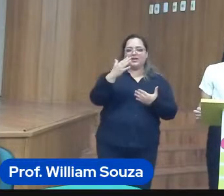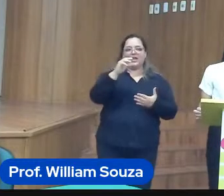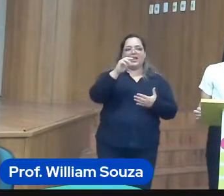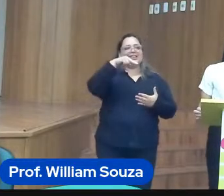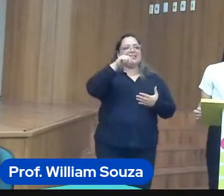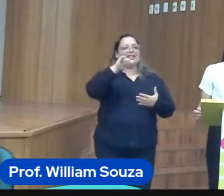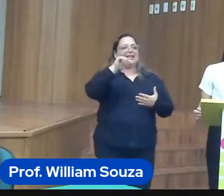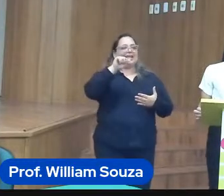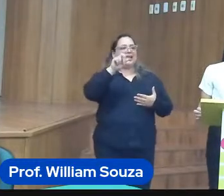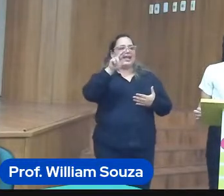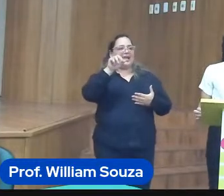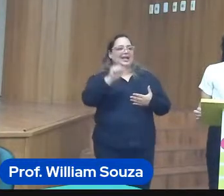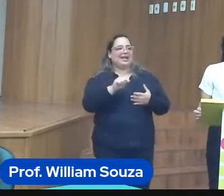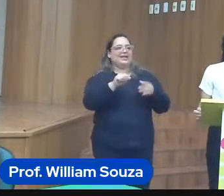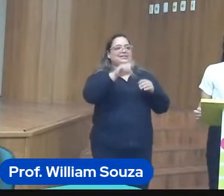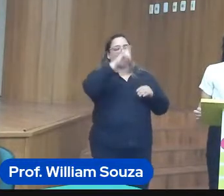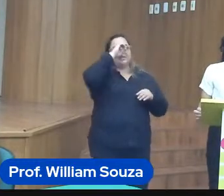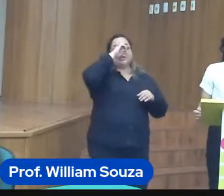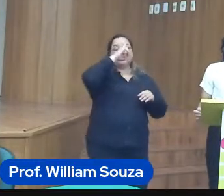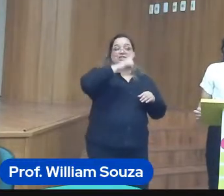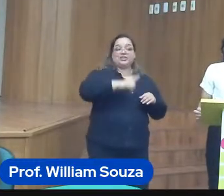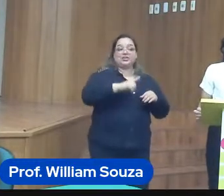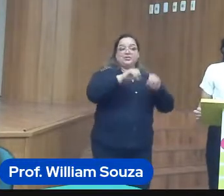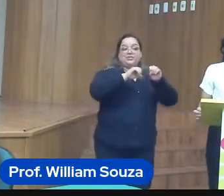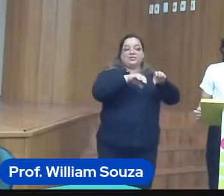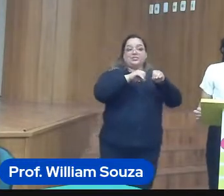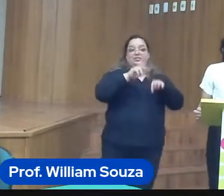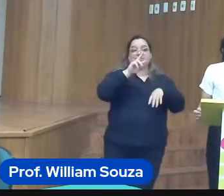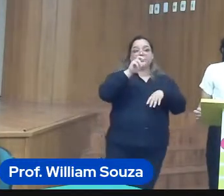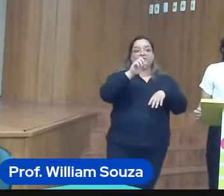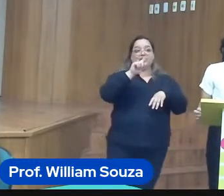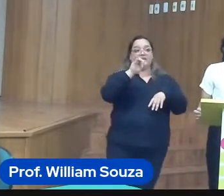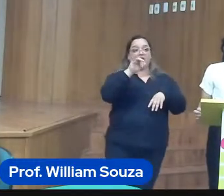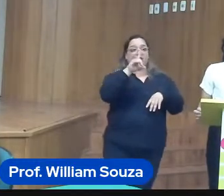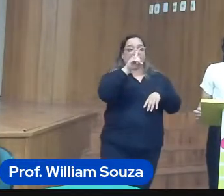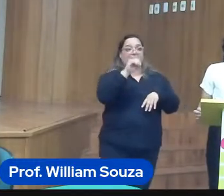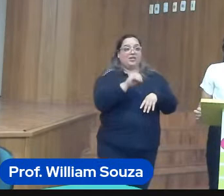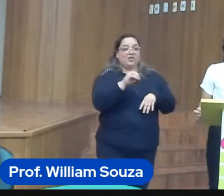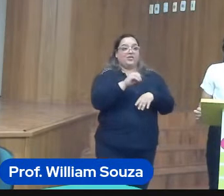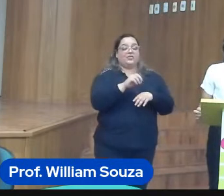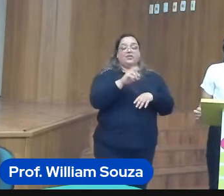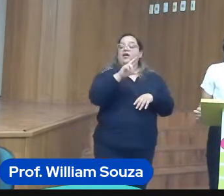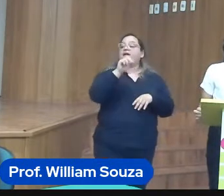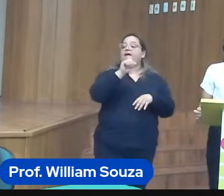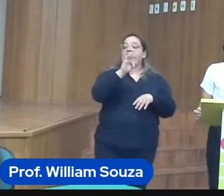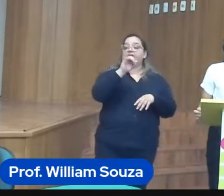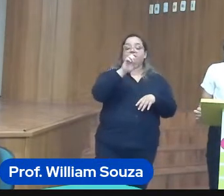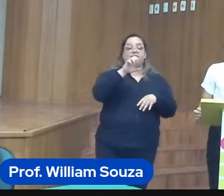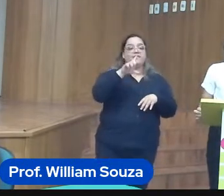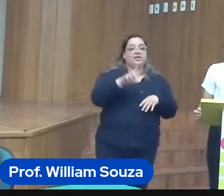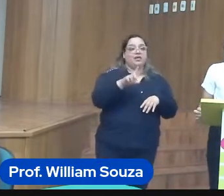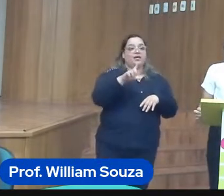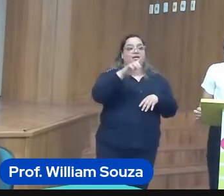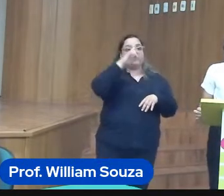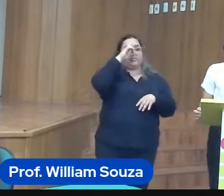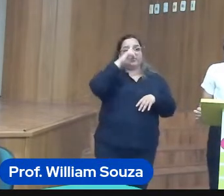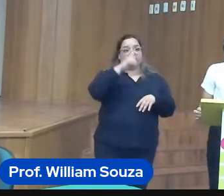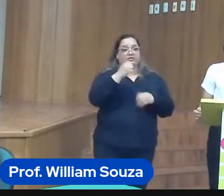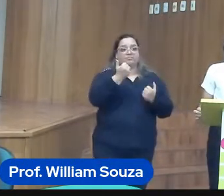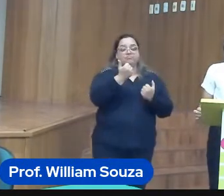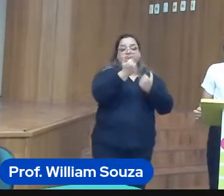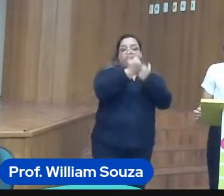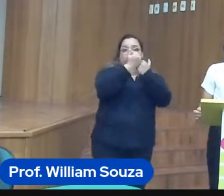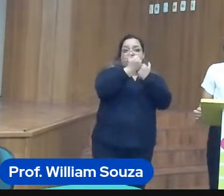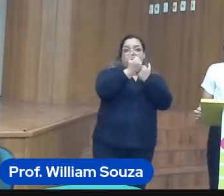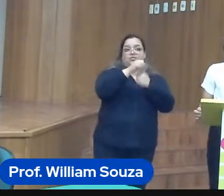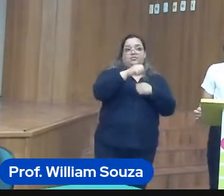nosso diretor de ensino, Regildo Holanda, Rafael, nosso diretor de administração substituto, e a nossa magnífica